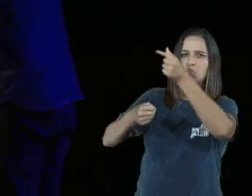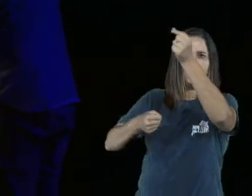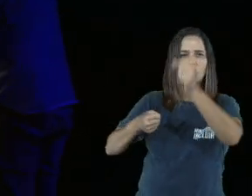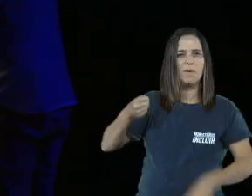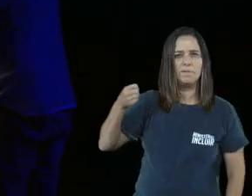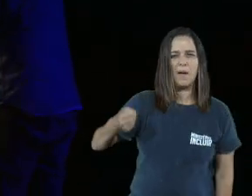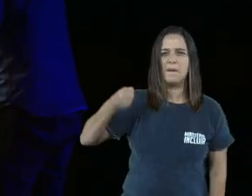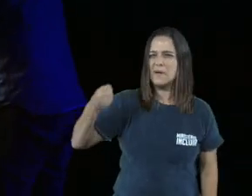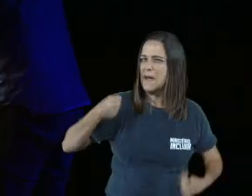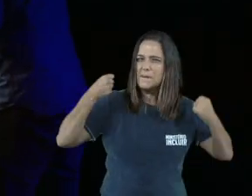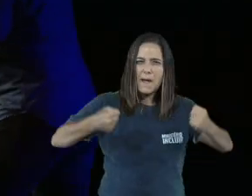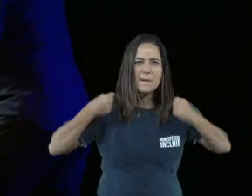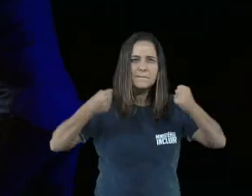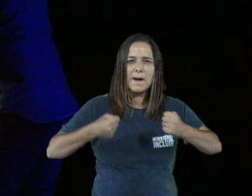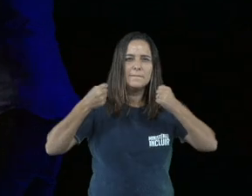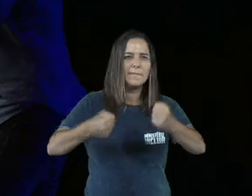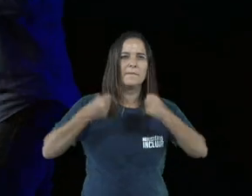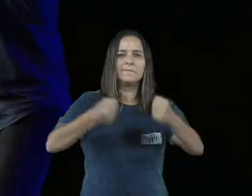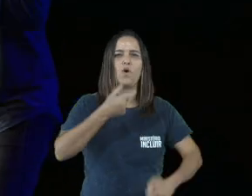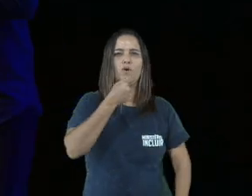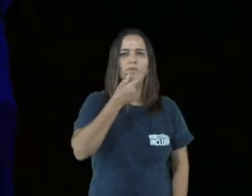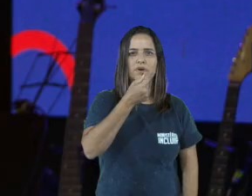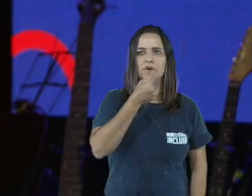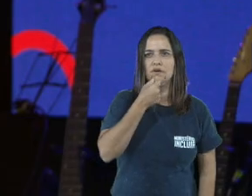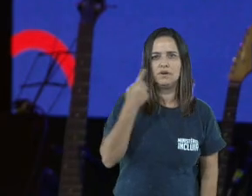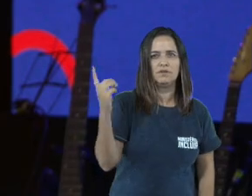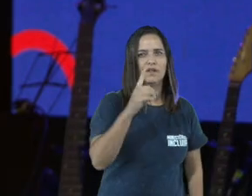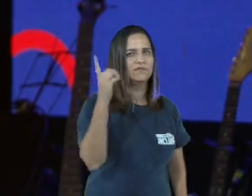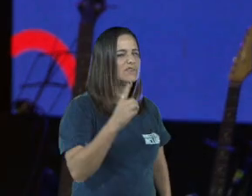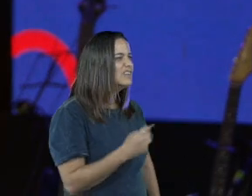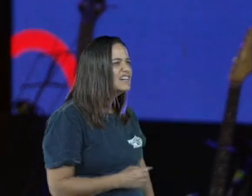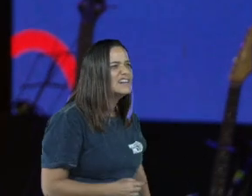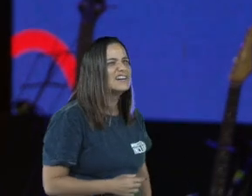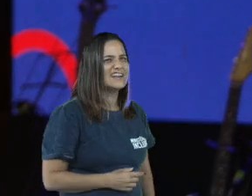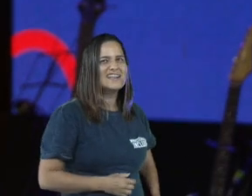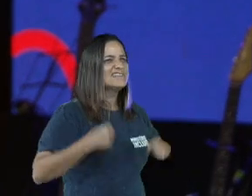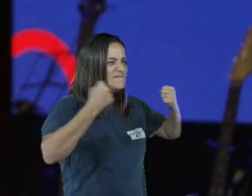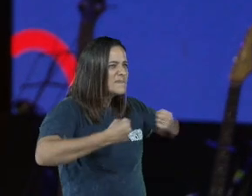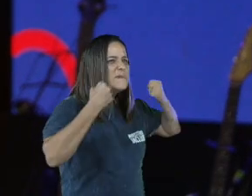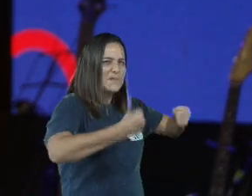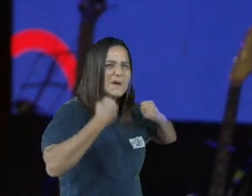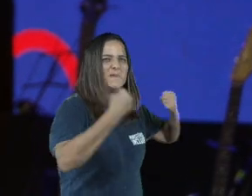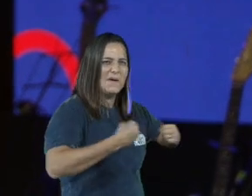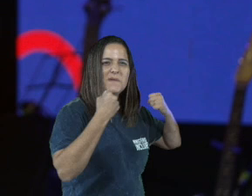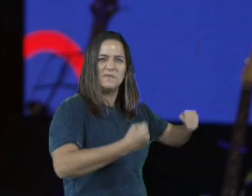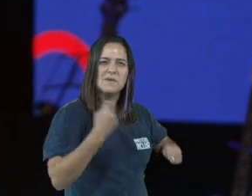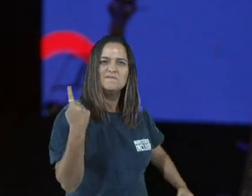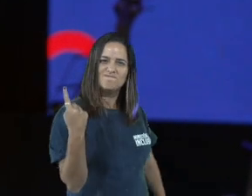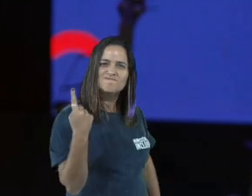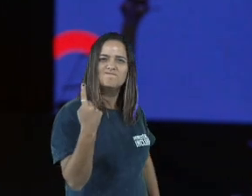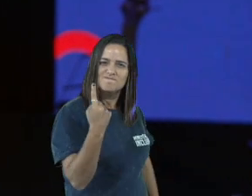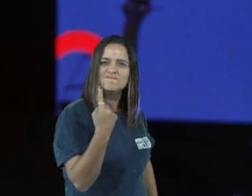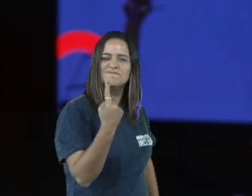vi esse Correu para a linha de batalha para enfrentar o cabo aí ou gigante está vindo andando atualização você começa a